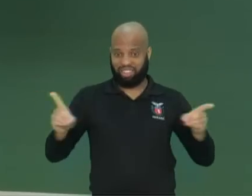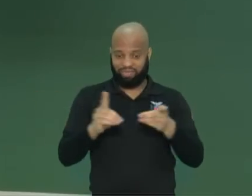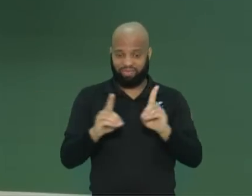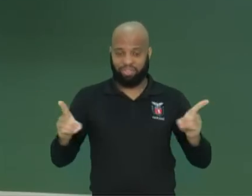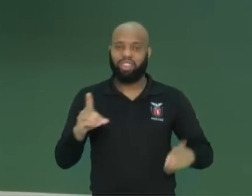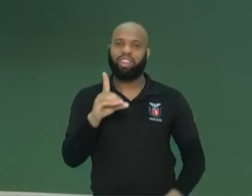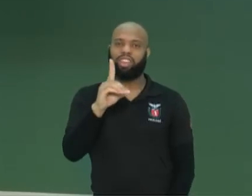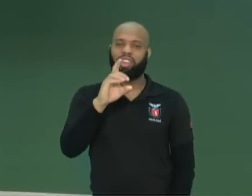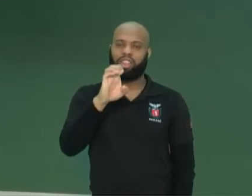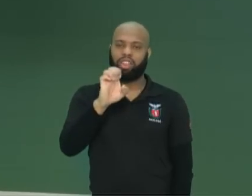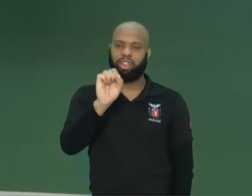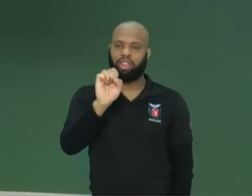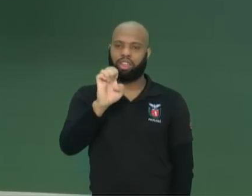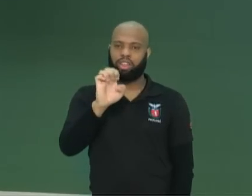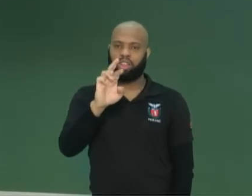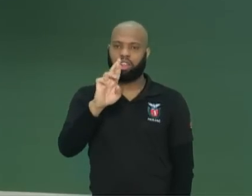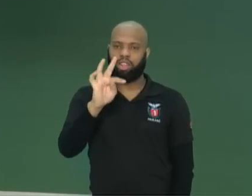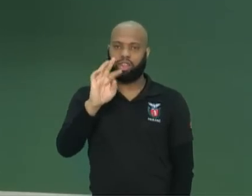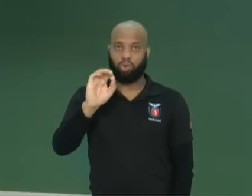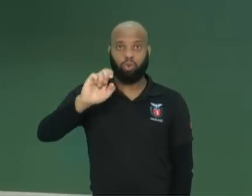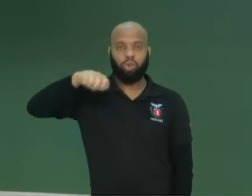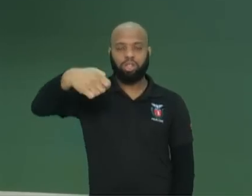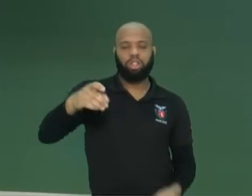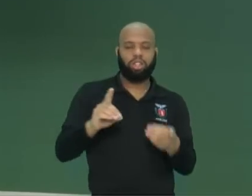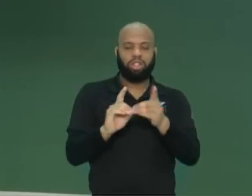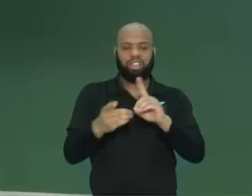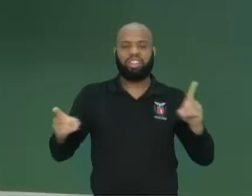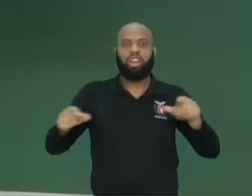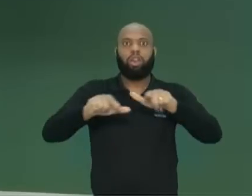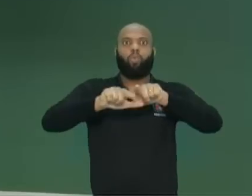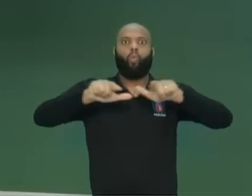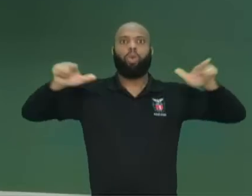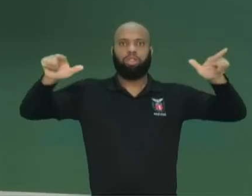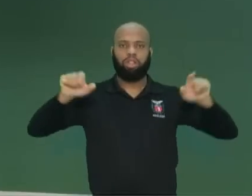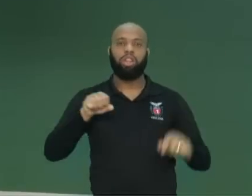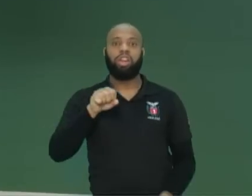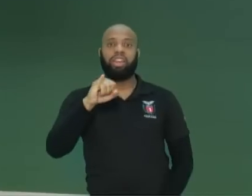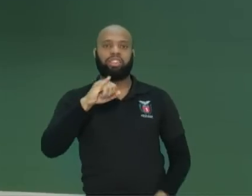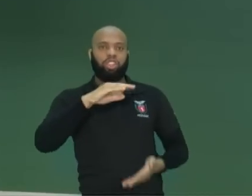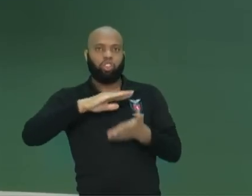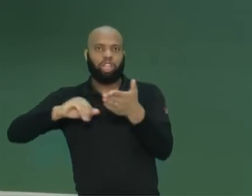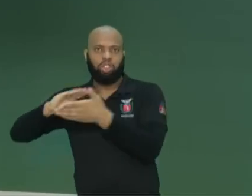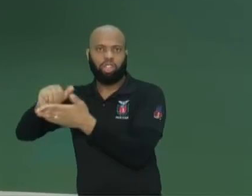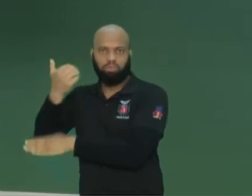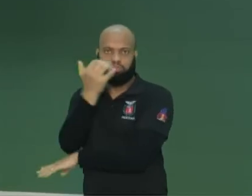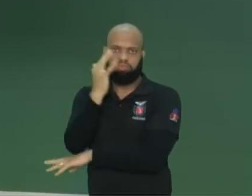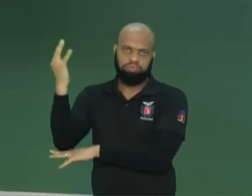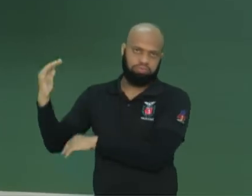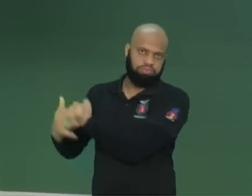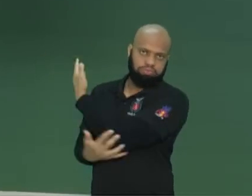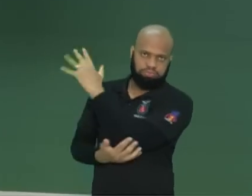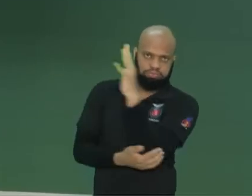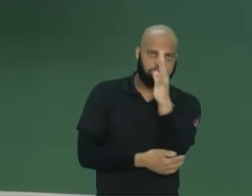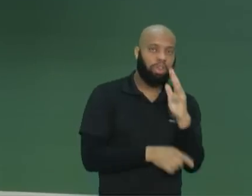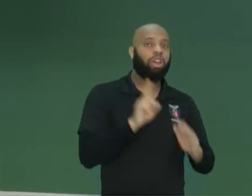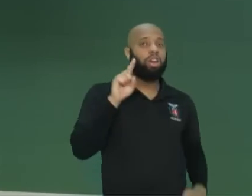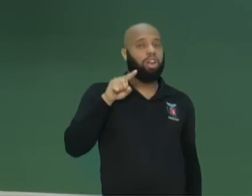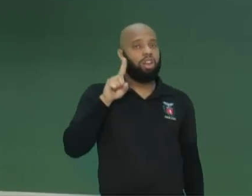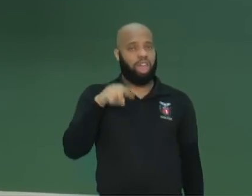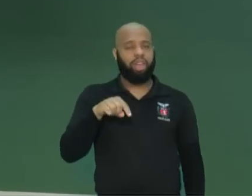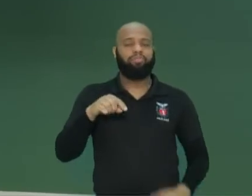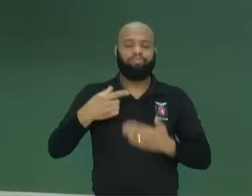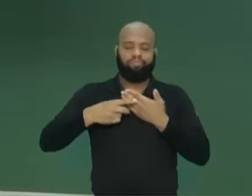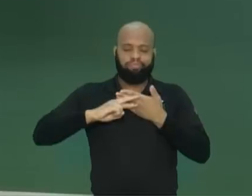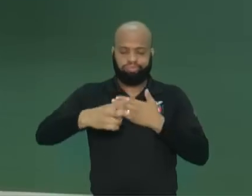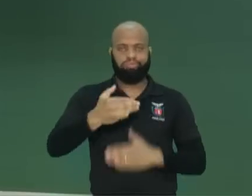ele é um solo pobre em nutrientes, né? Ele se retirar a vegetação, você vai ter essa consequência ali